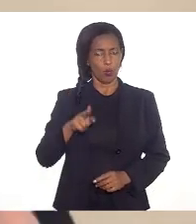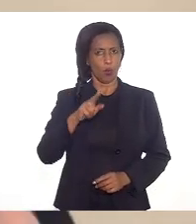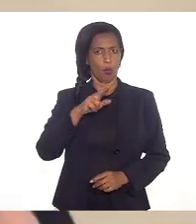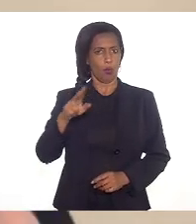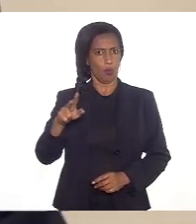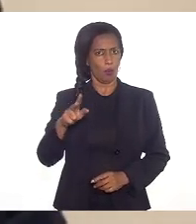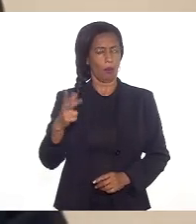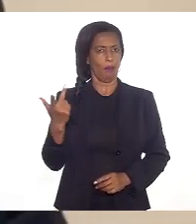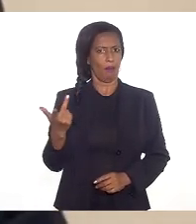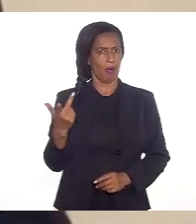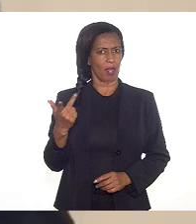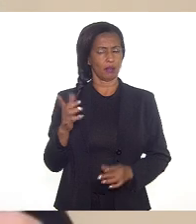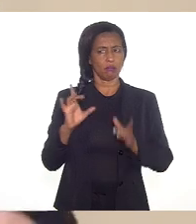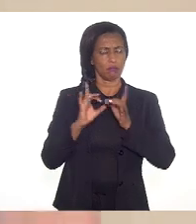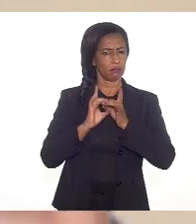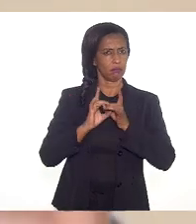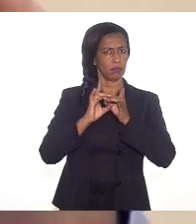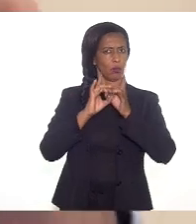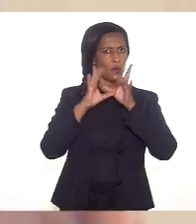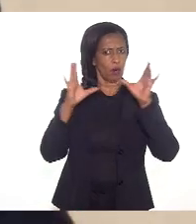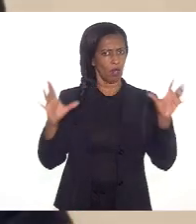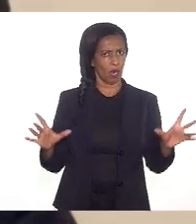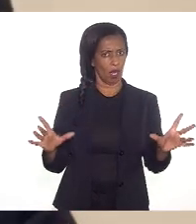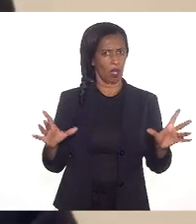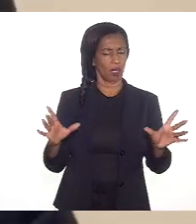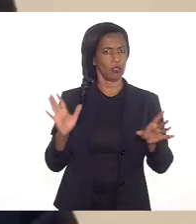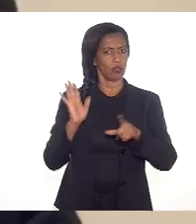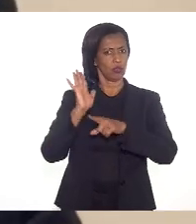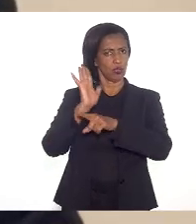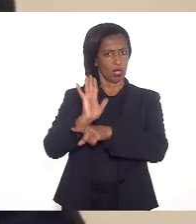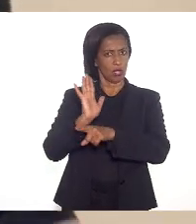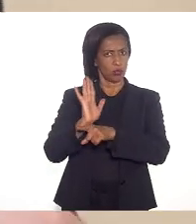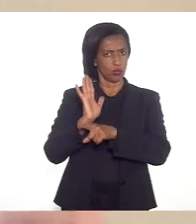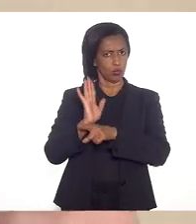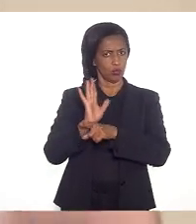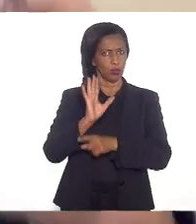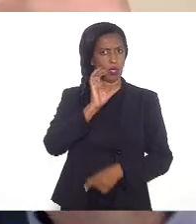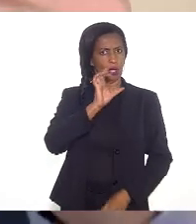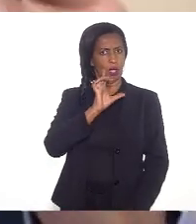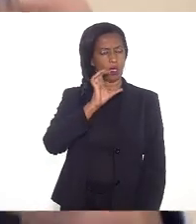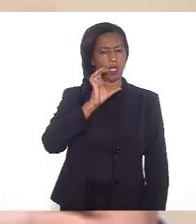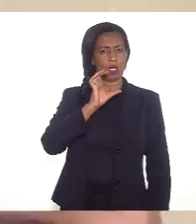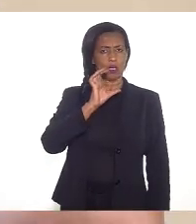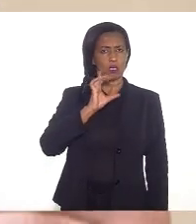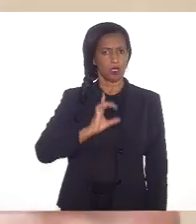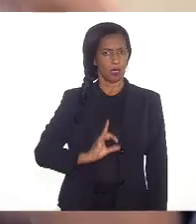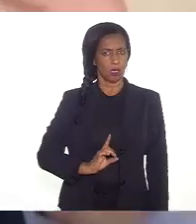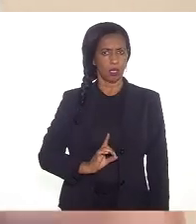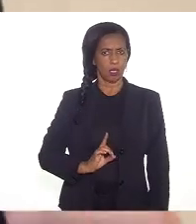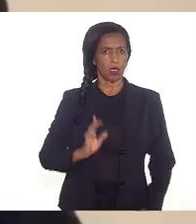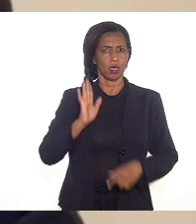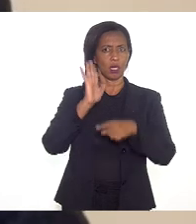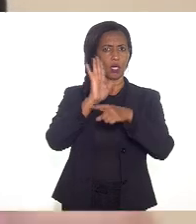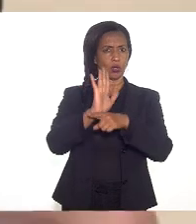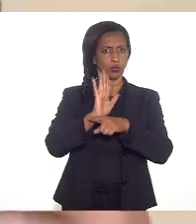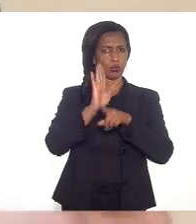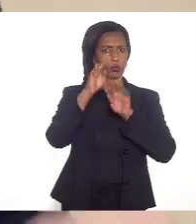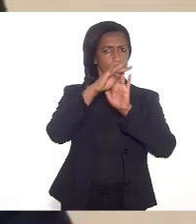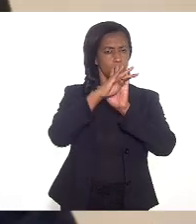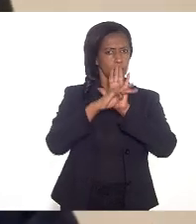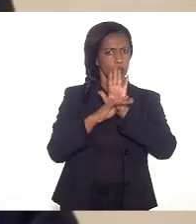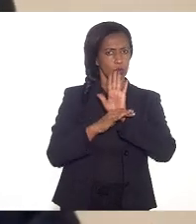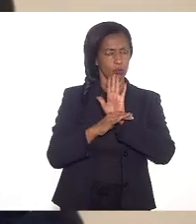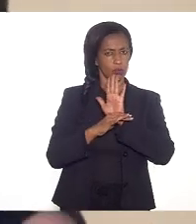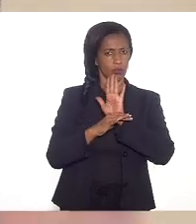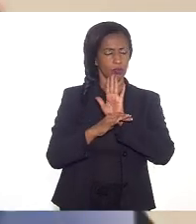na vida democrática, de defesa da cidadania, de defesa daquilo que é ordeiro e